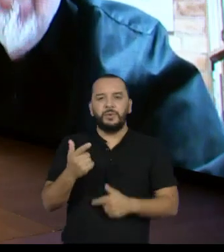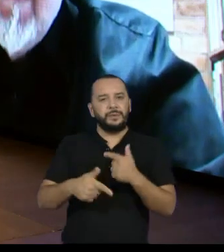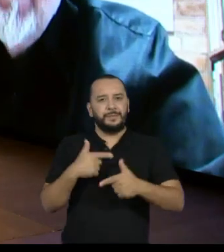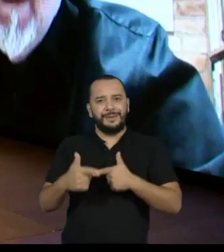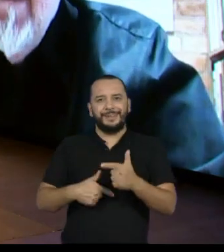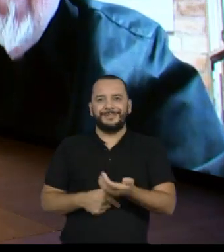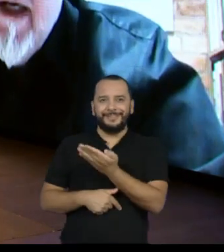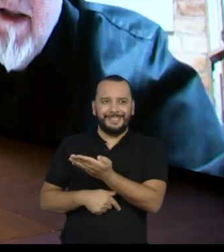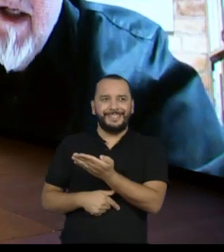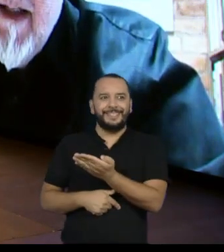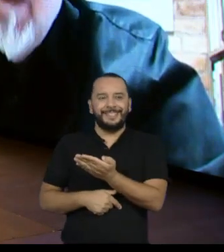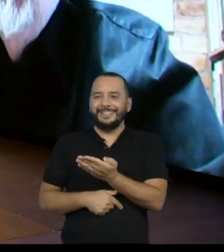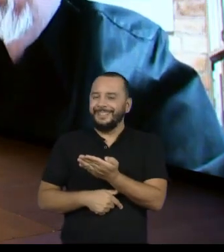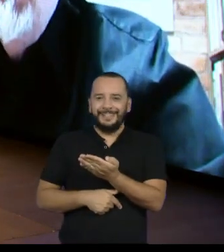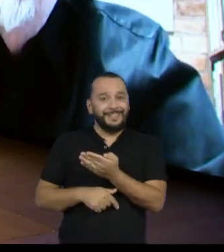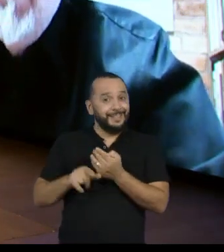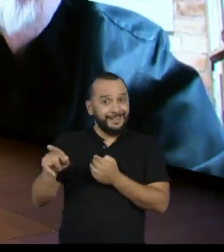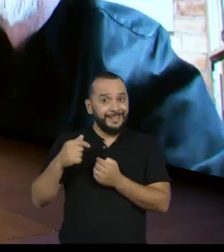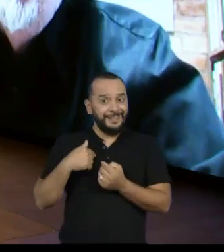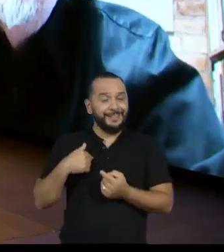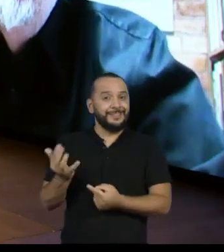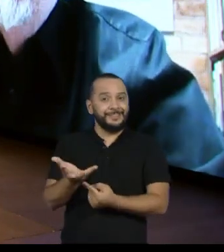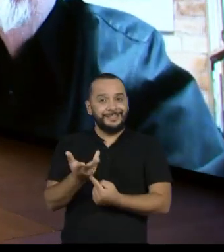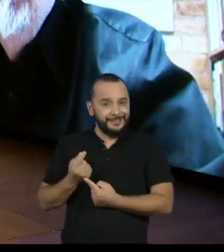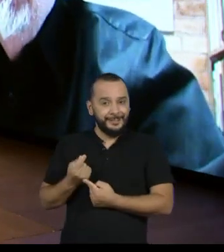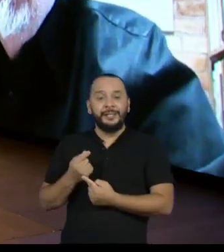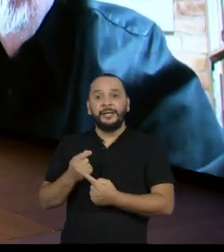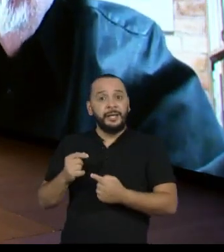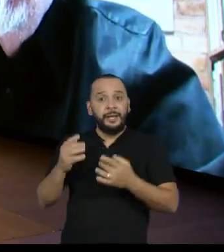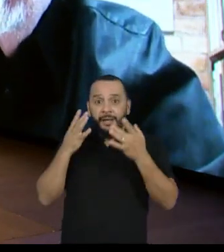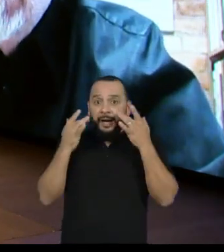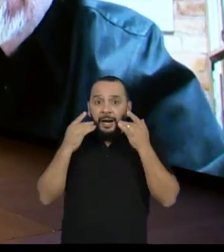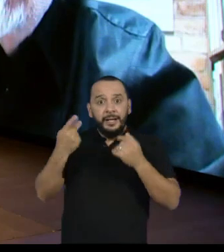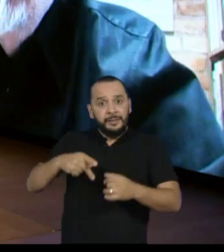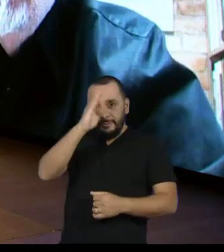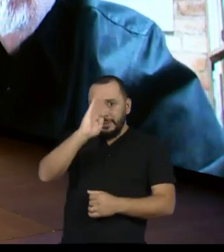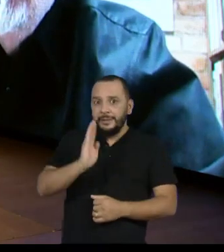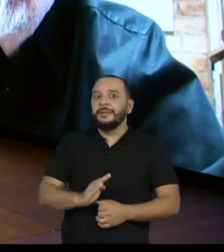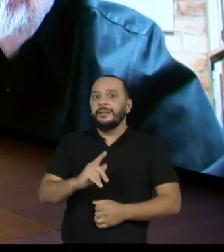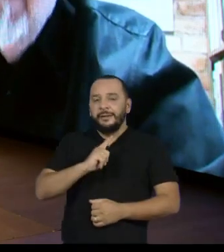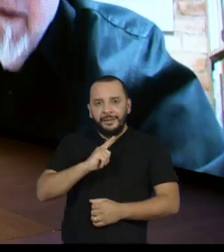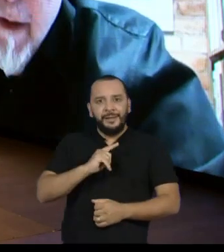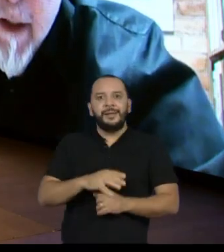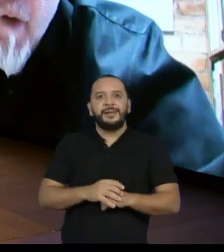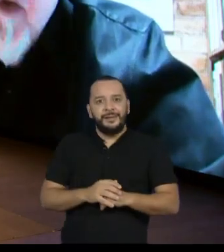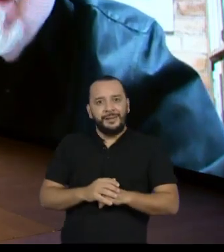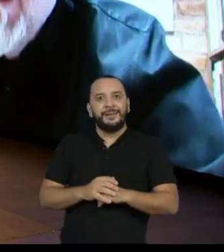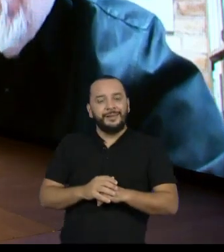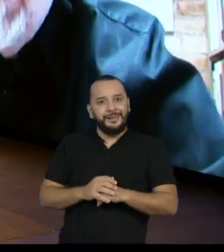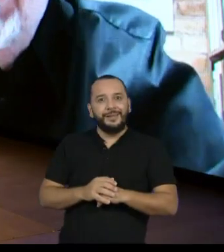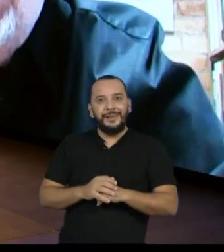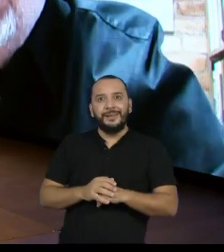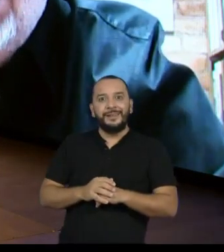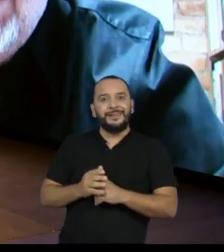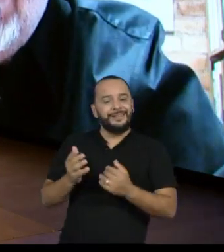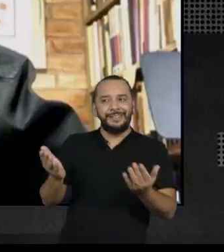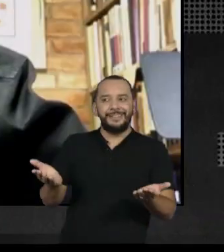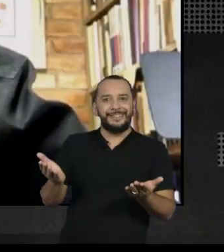cortinas kabuki caindo uma atrás da outra em questões de 3 em 3 segundos. Ele sabe fazer